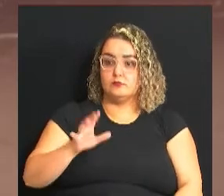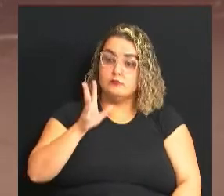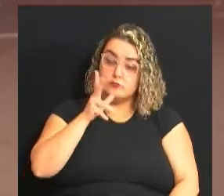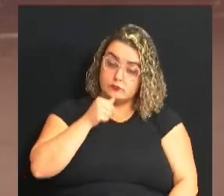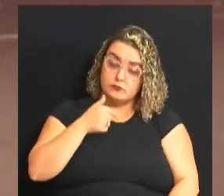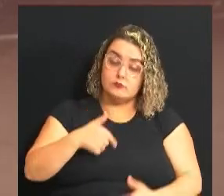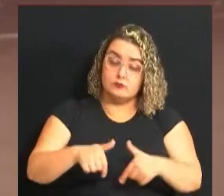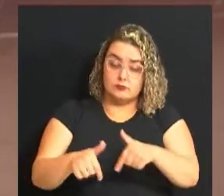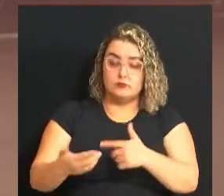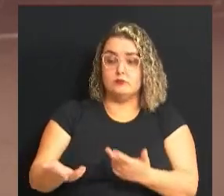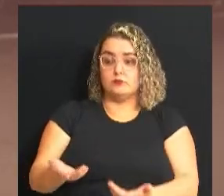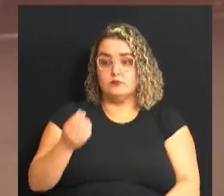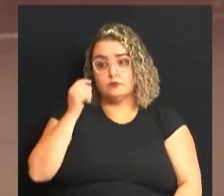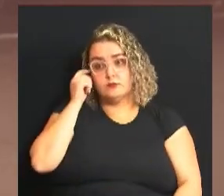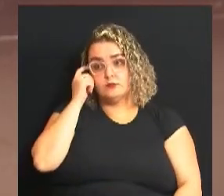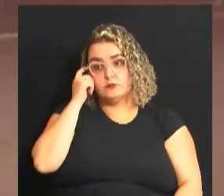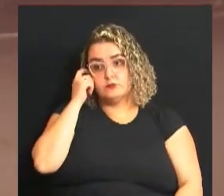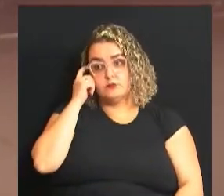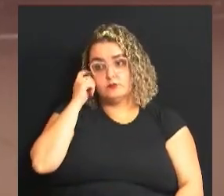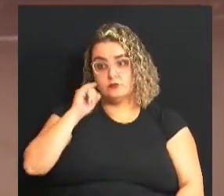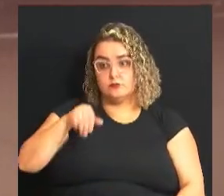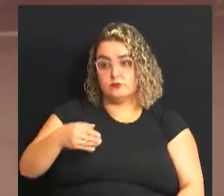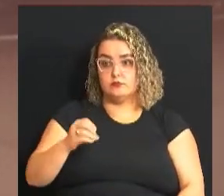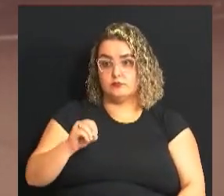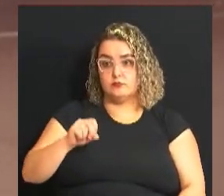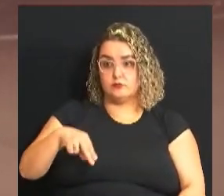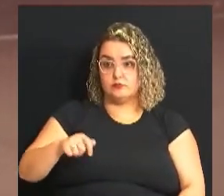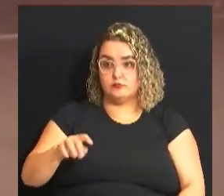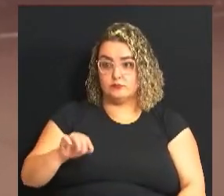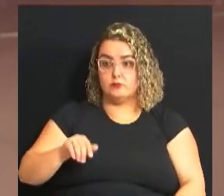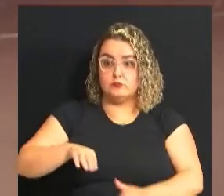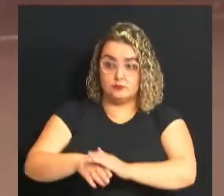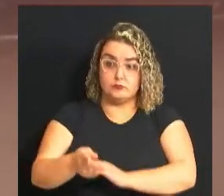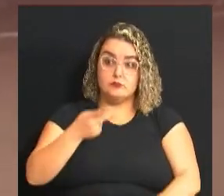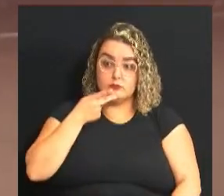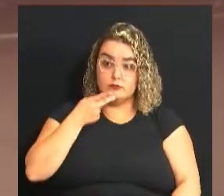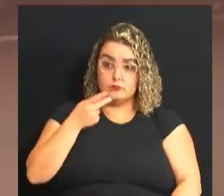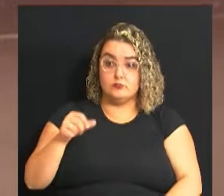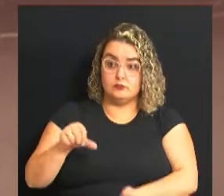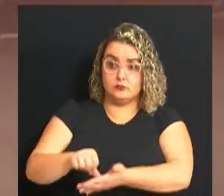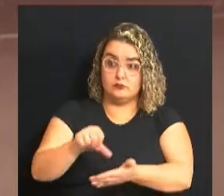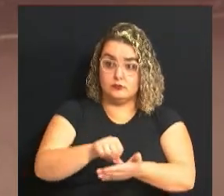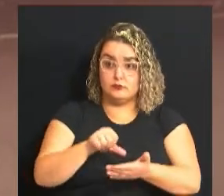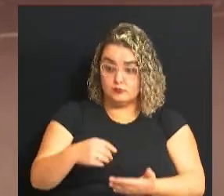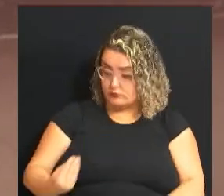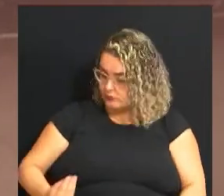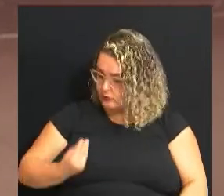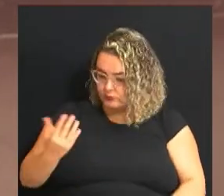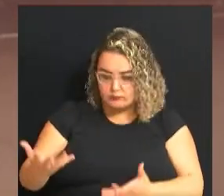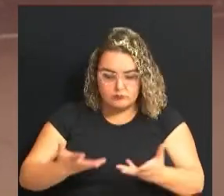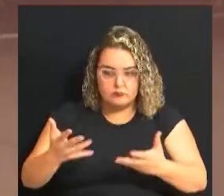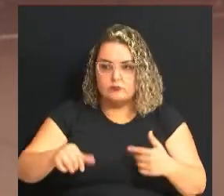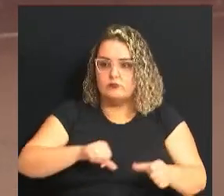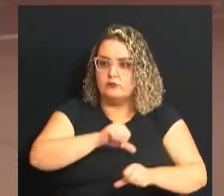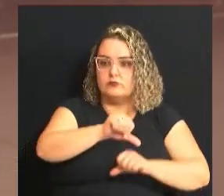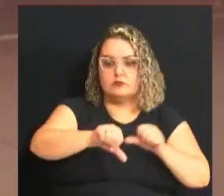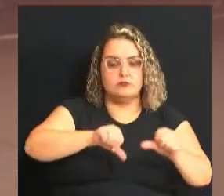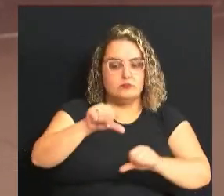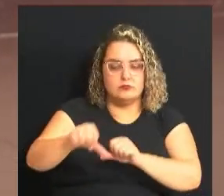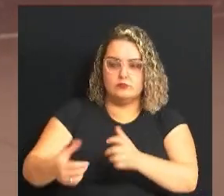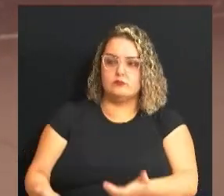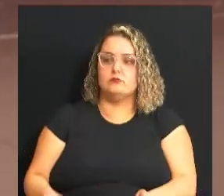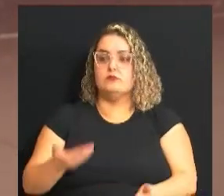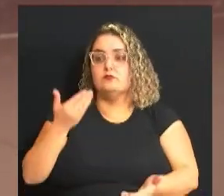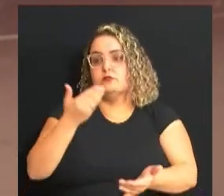porque o Jonathan costuma dizer, o núcleo é um organismo vivo, ele vai se modificando. Então, nós